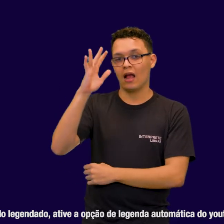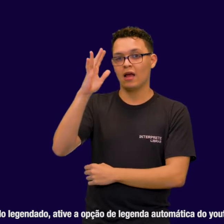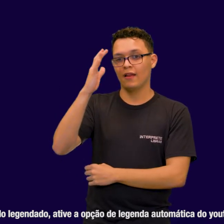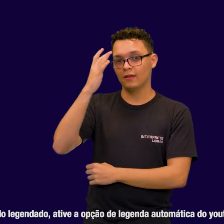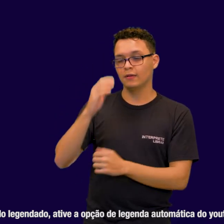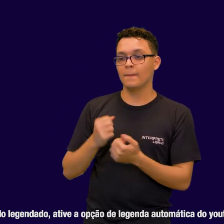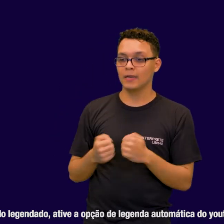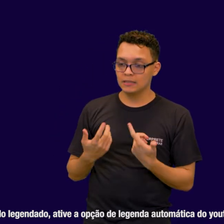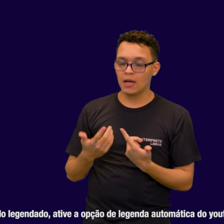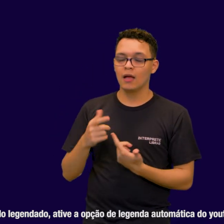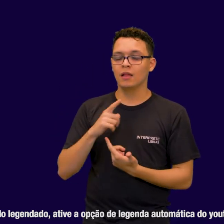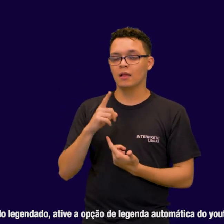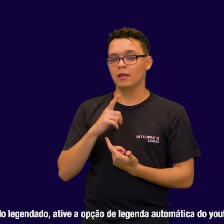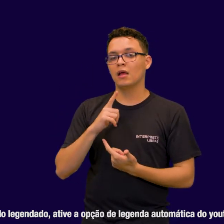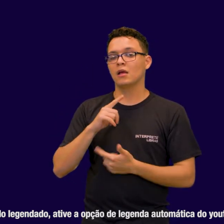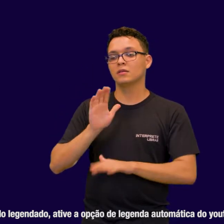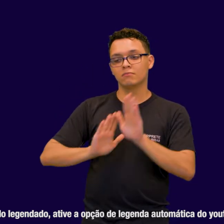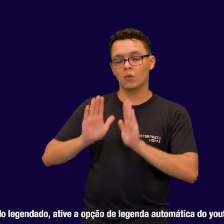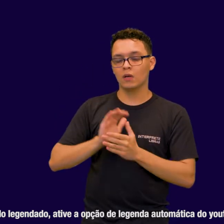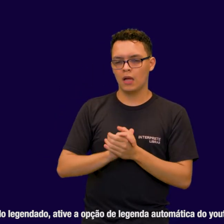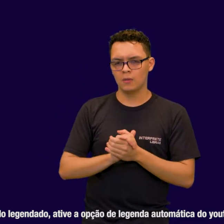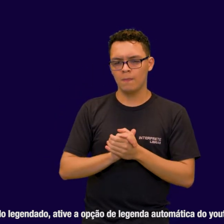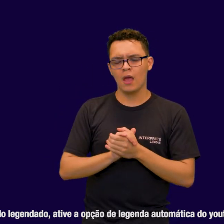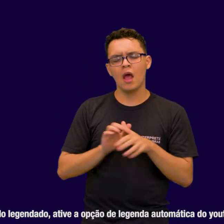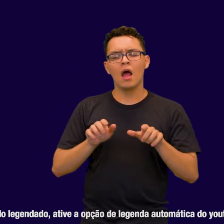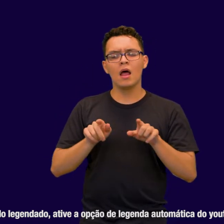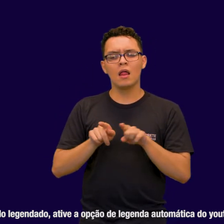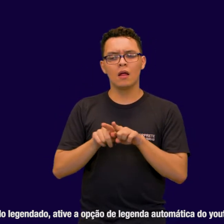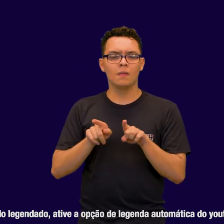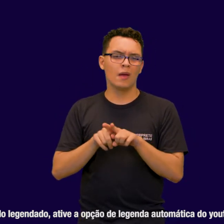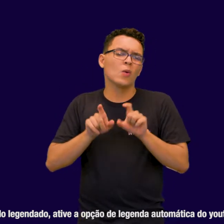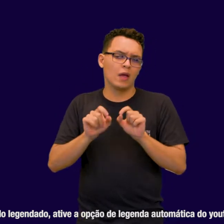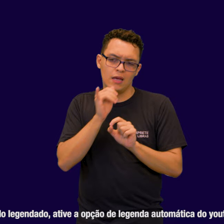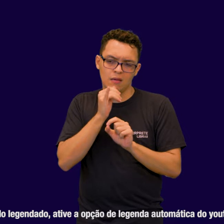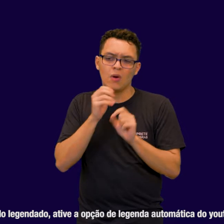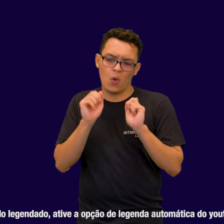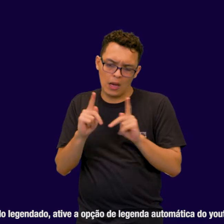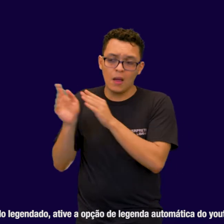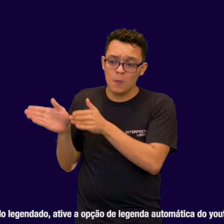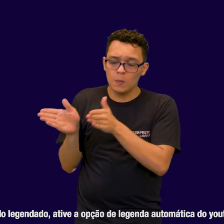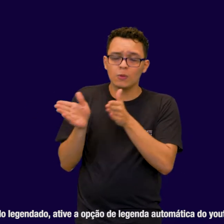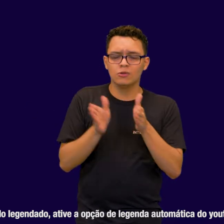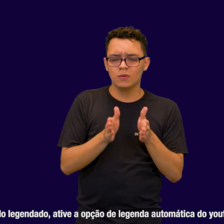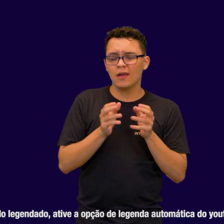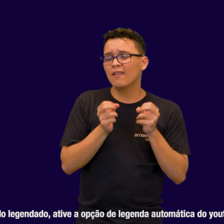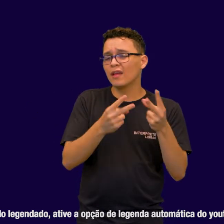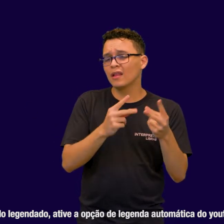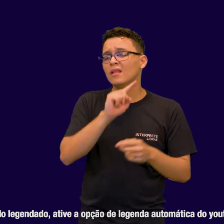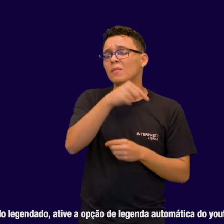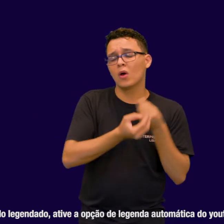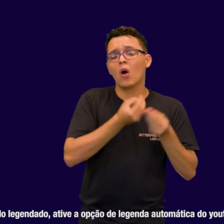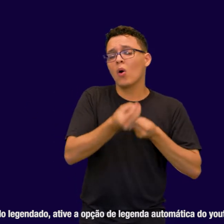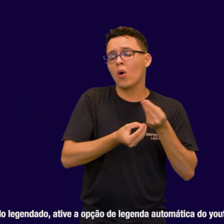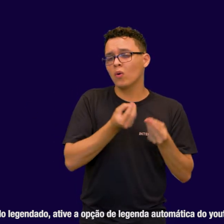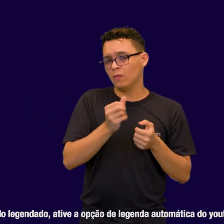planta cervejeira é cara. E depois também o que se afunila muito é colocar o produto no mercado. Então,